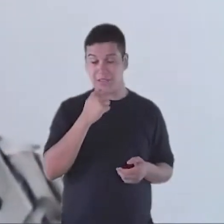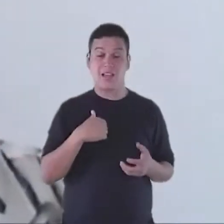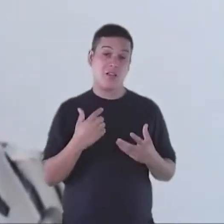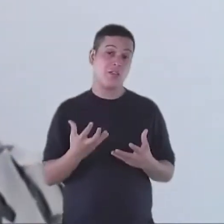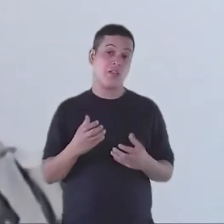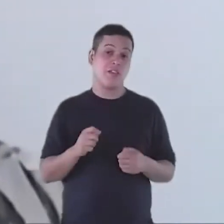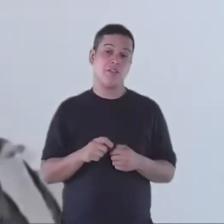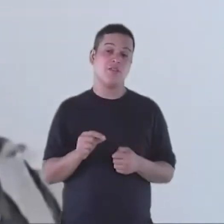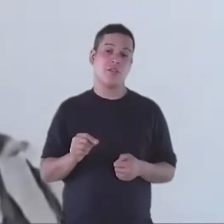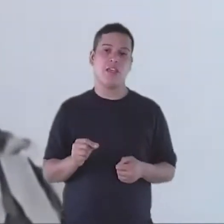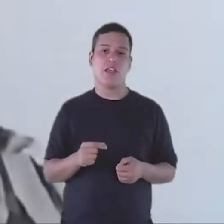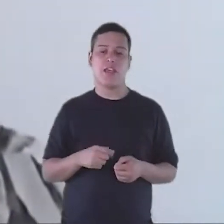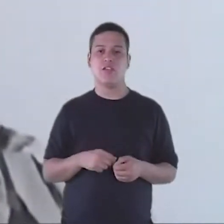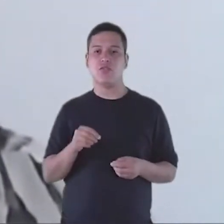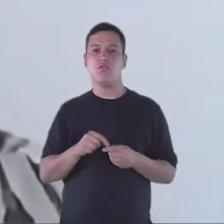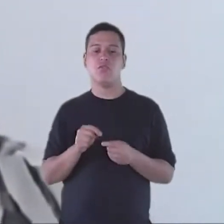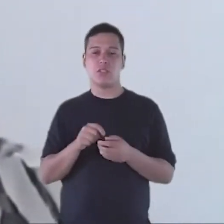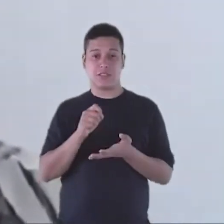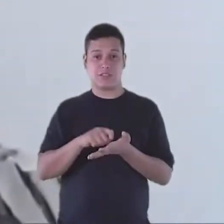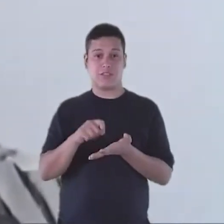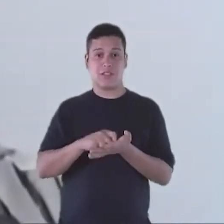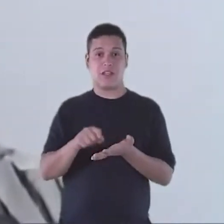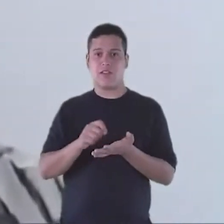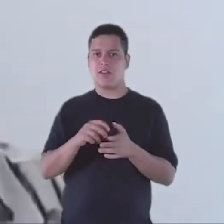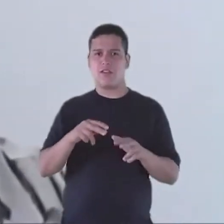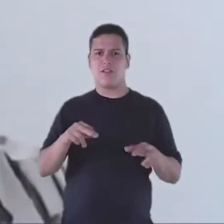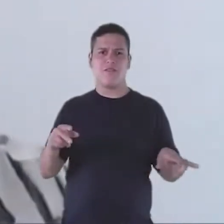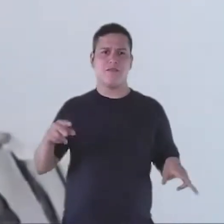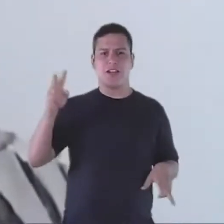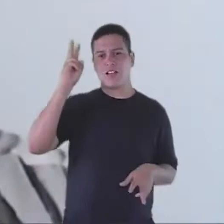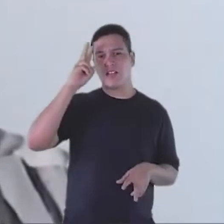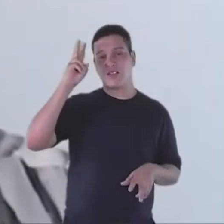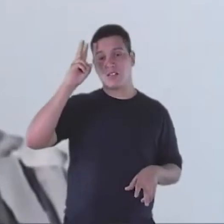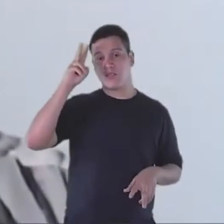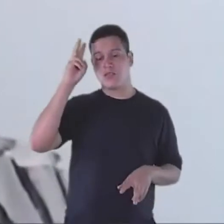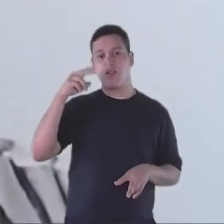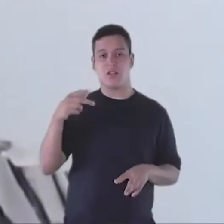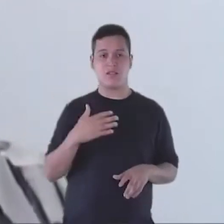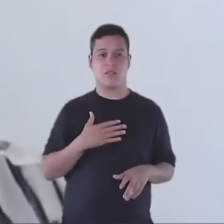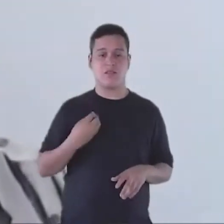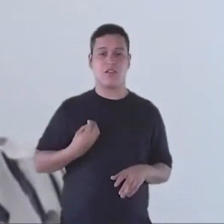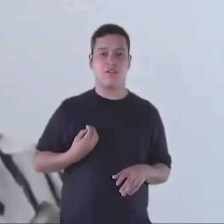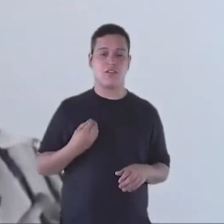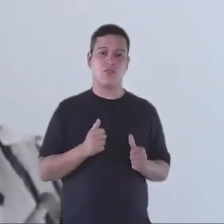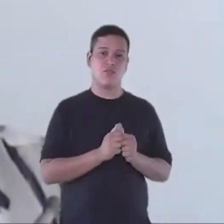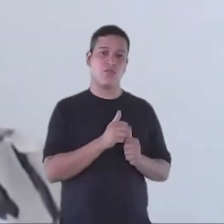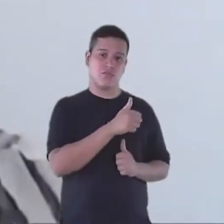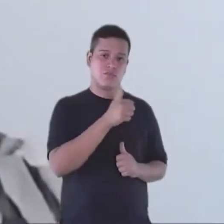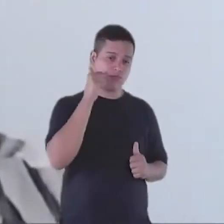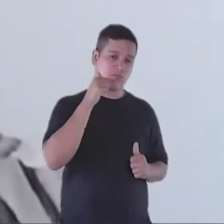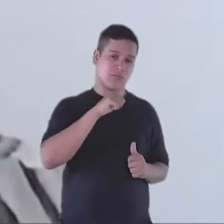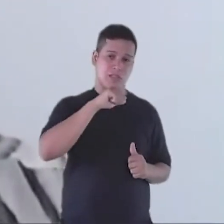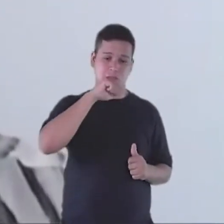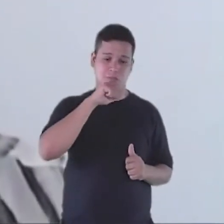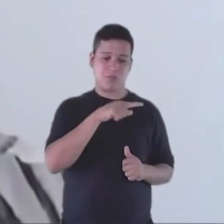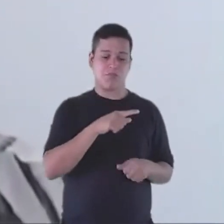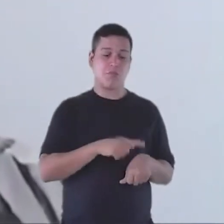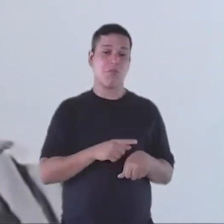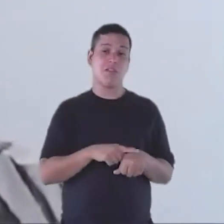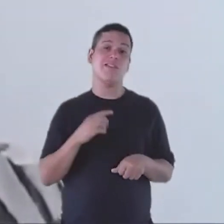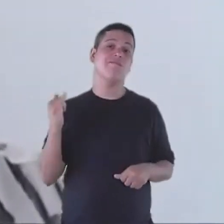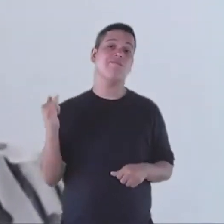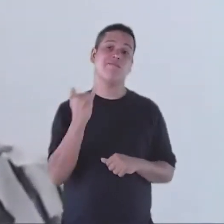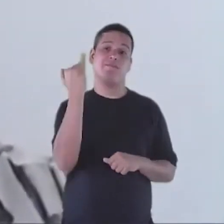de fábulas, de parábolas, de cenas